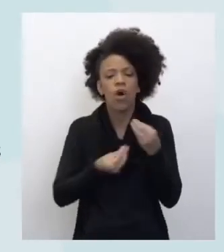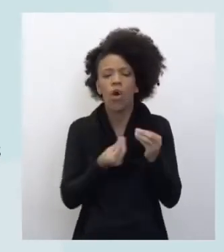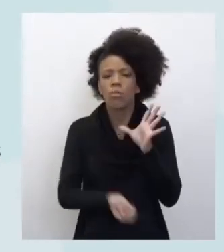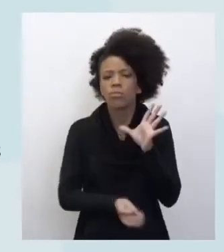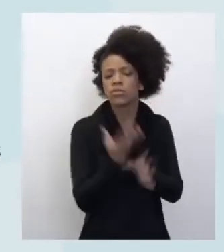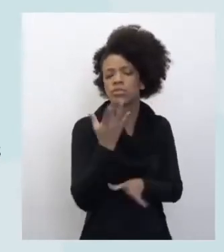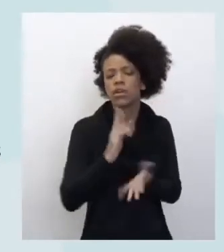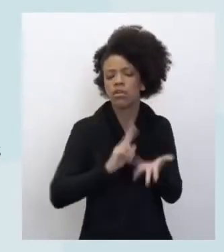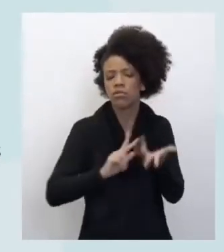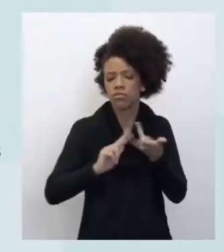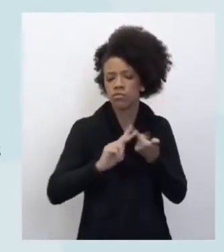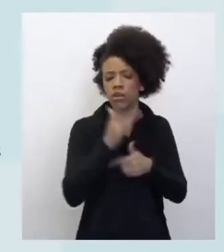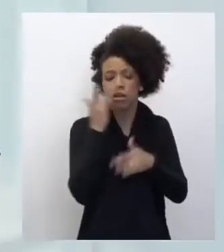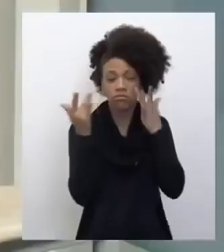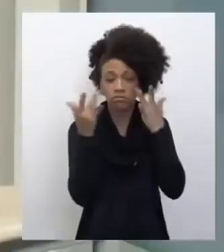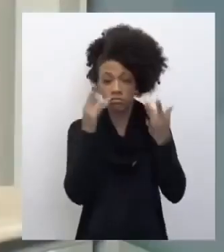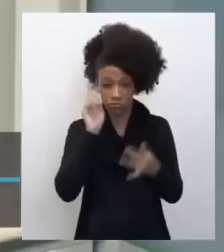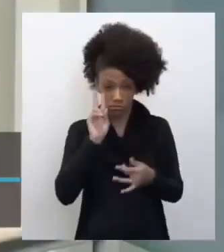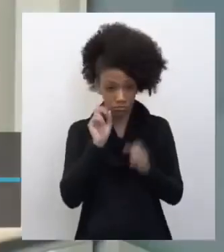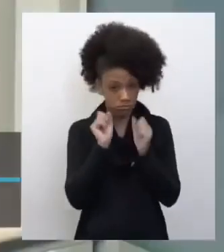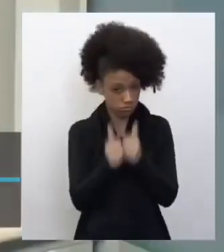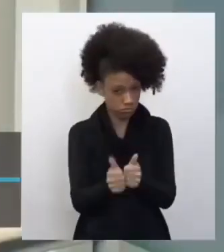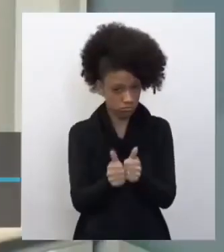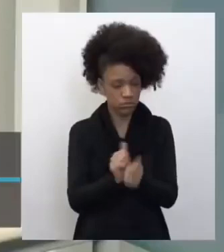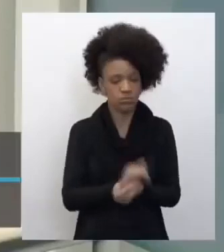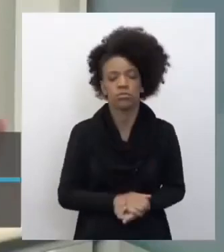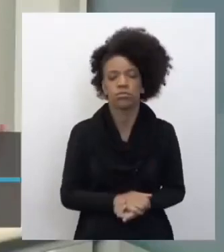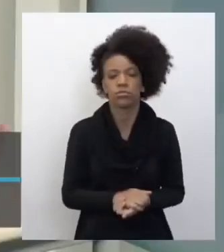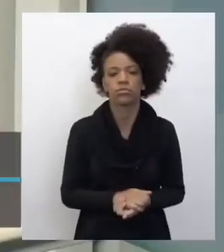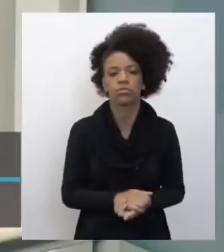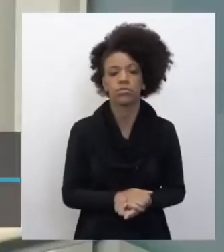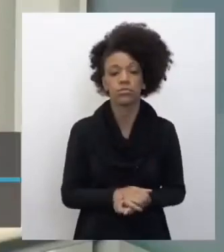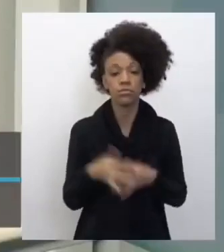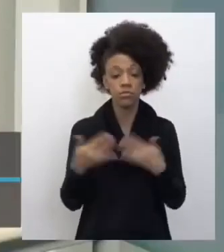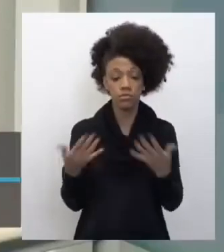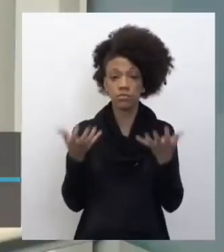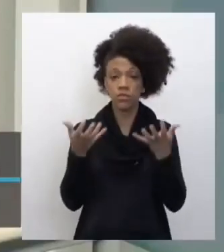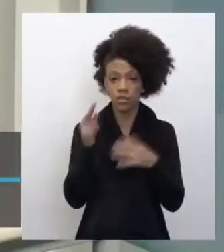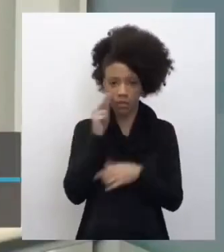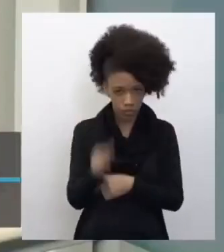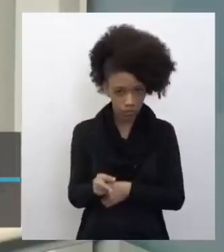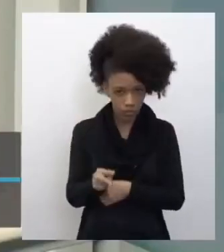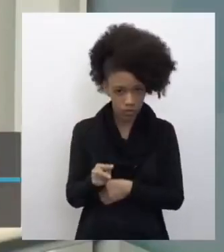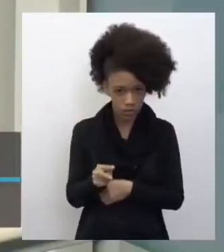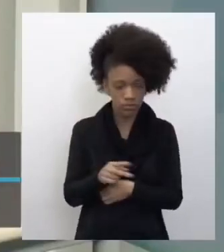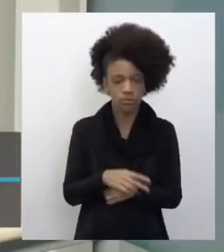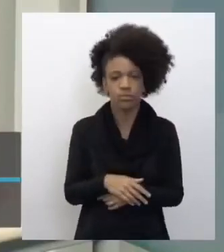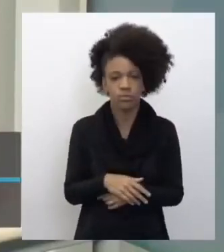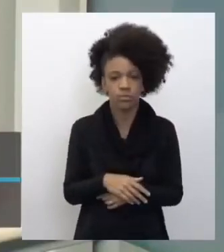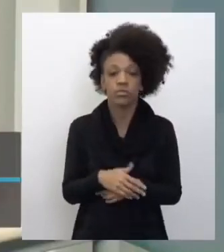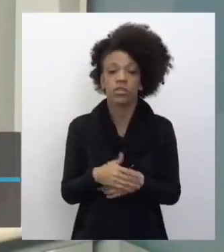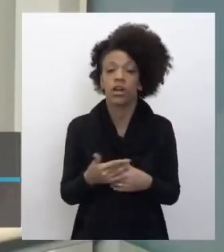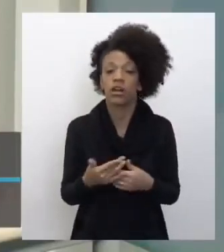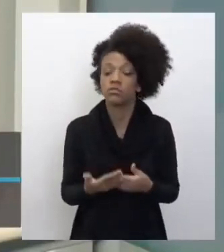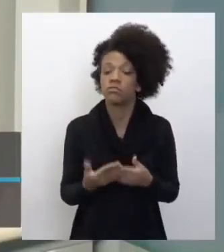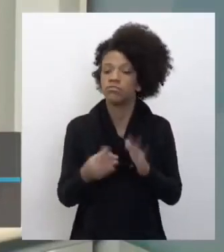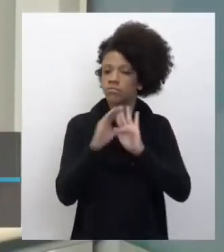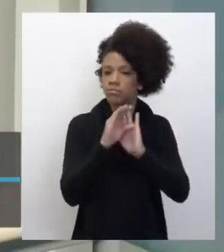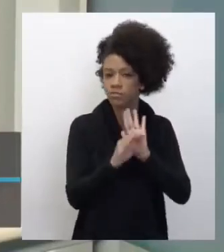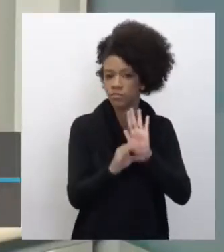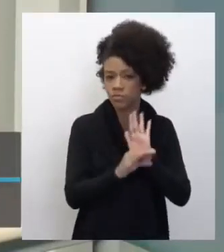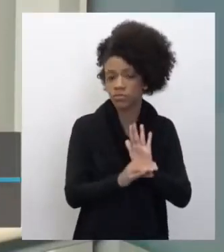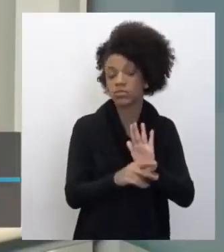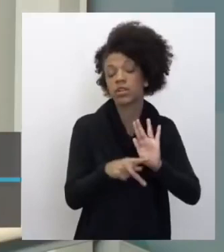alguns gêneros teatrais na história, tá certo? Então, querendo rever, aqui é um recorte do caderno do aluno